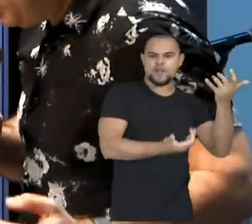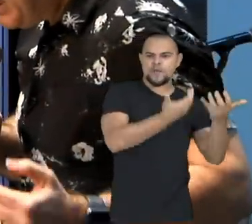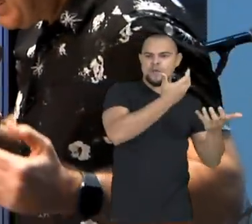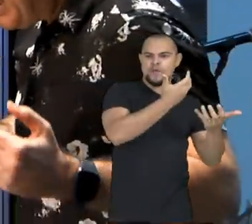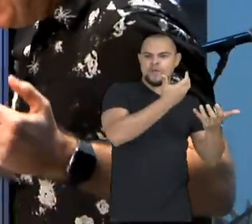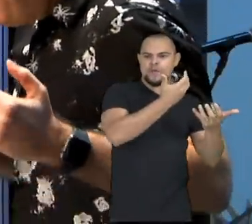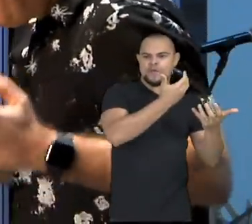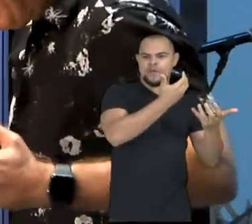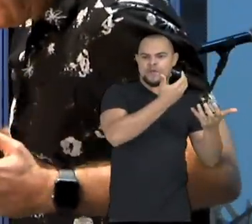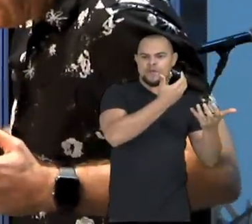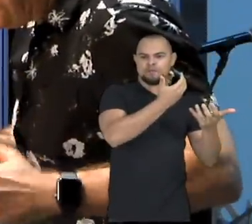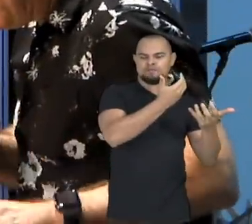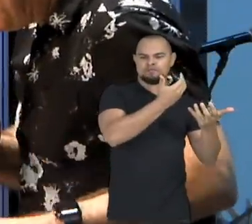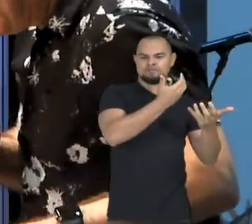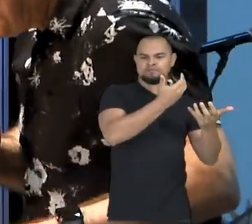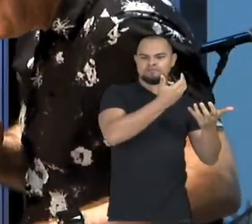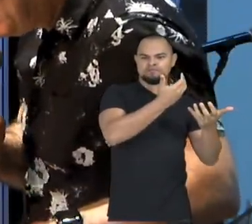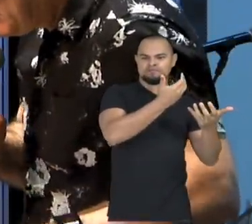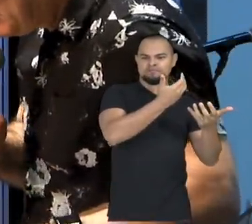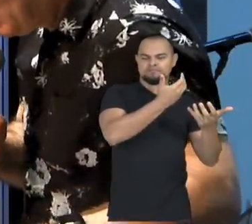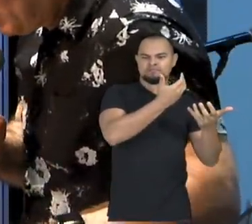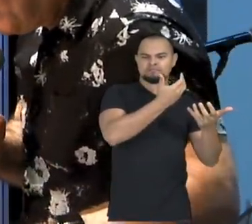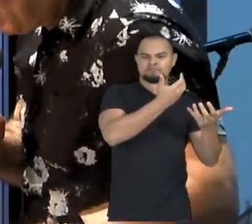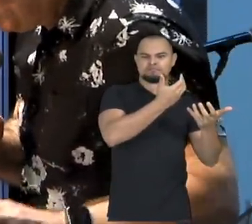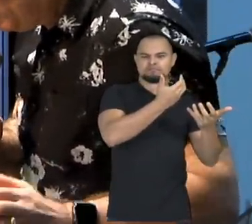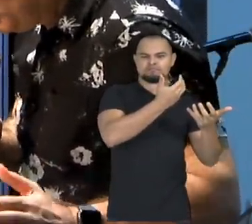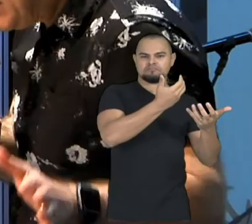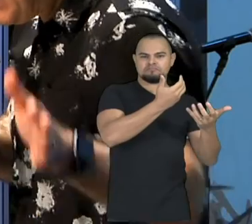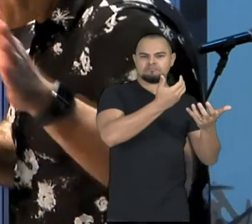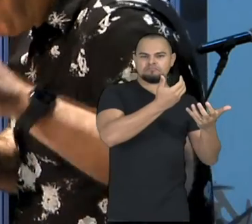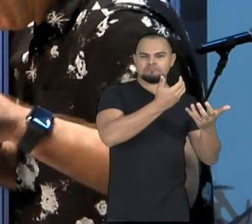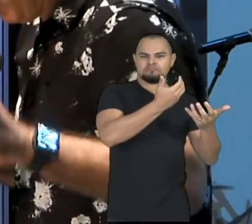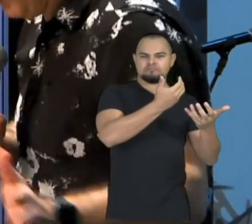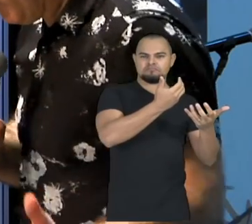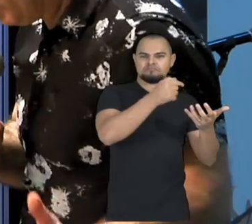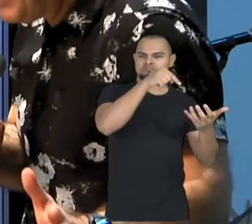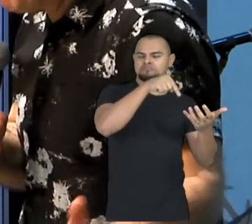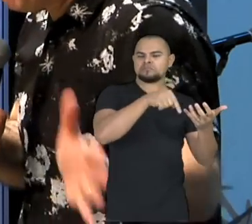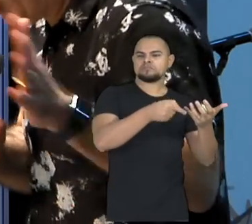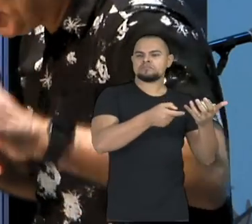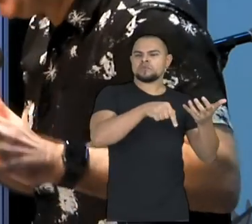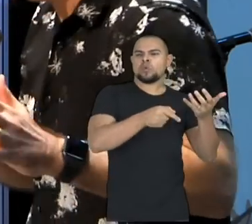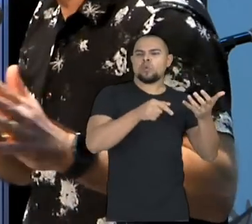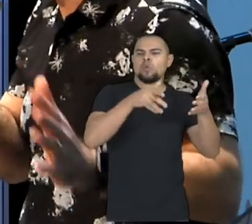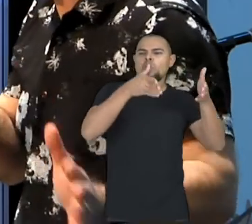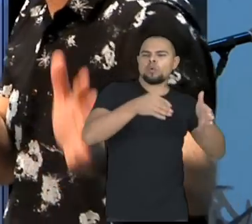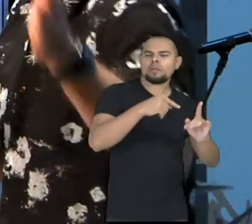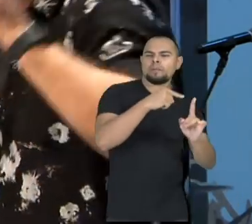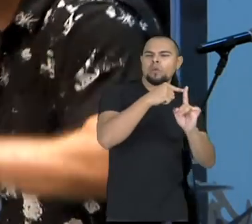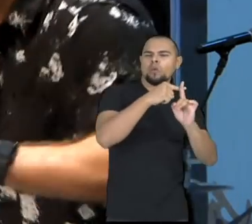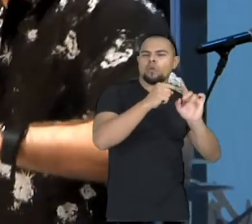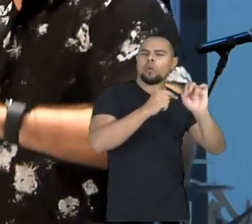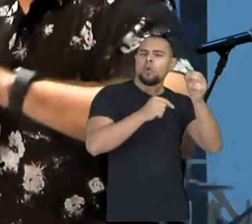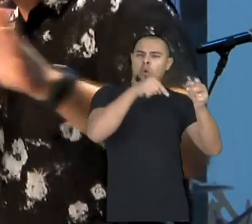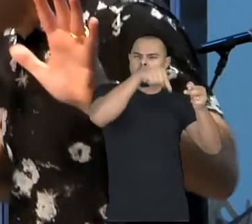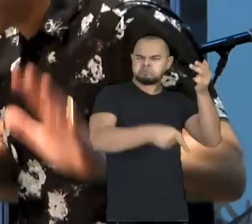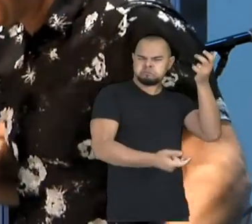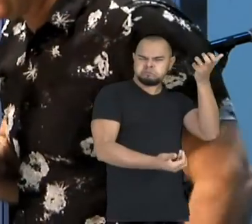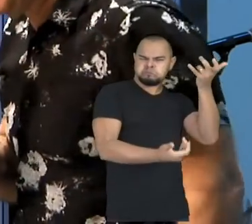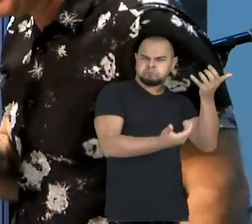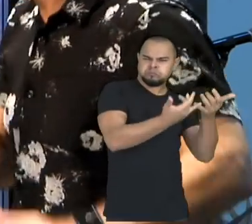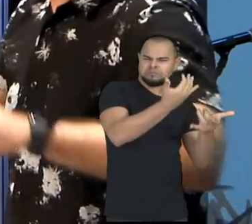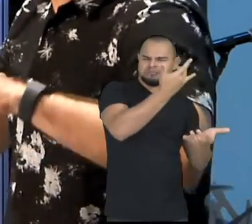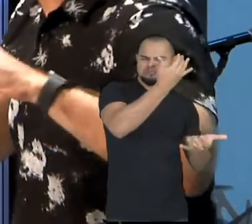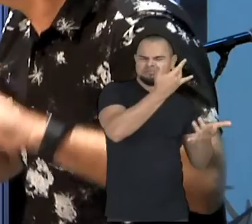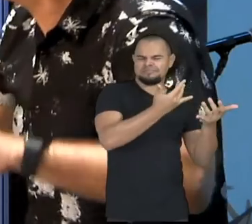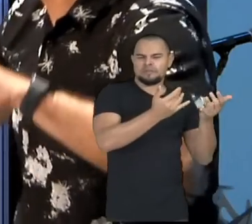do inferno. Ou do sepulcro, ou da morte, ou das profundezas, é a mesma